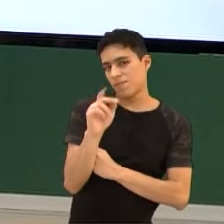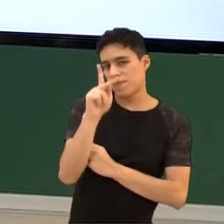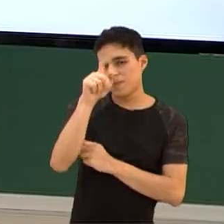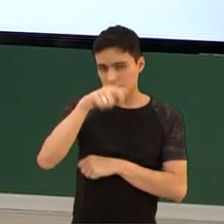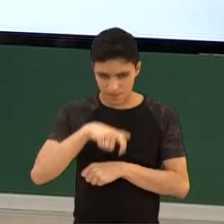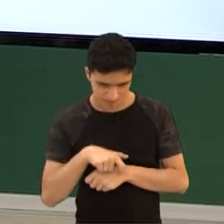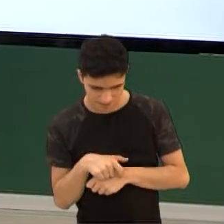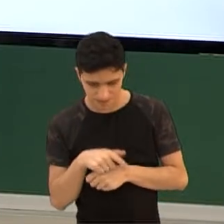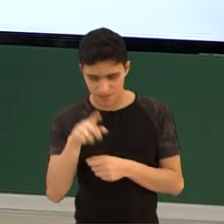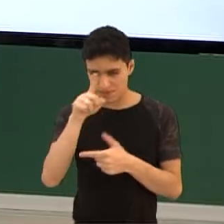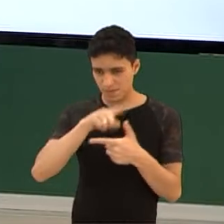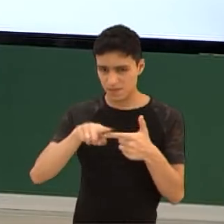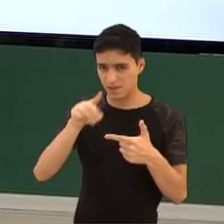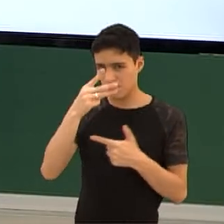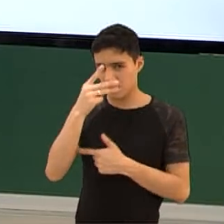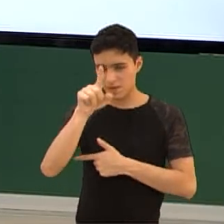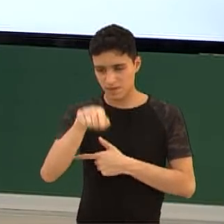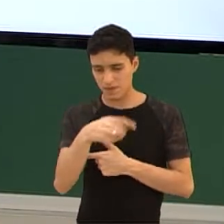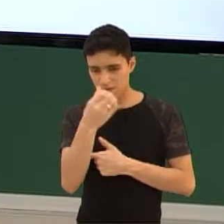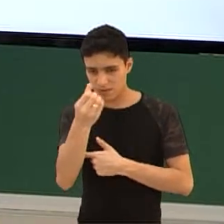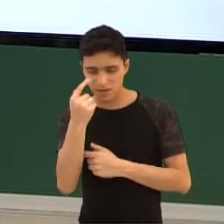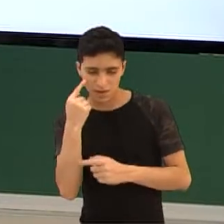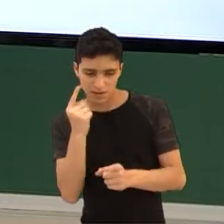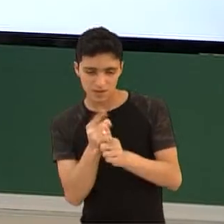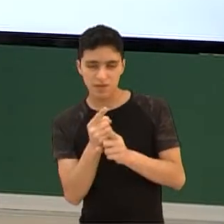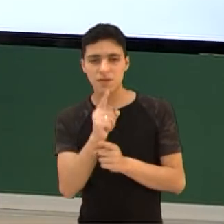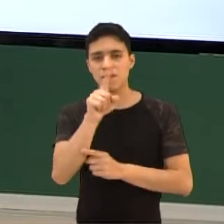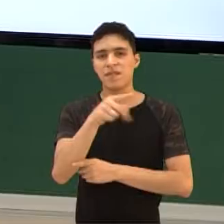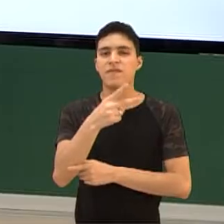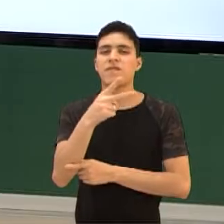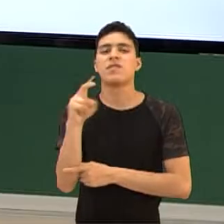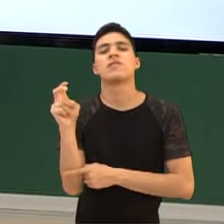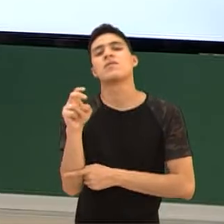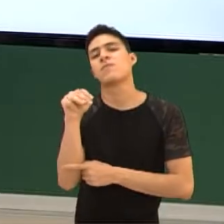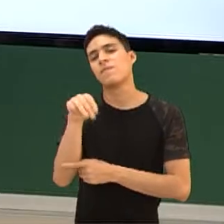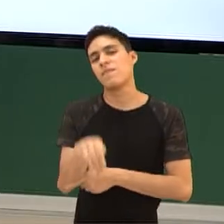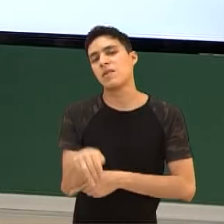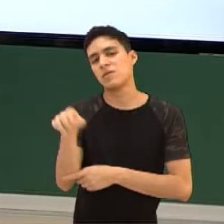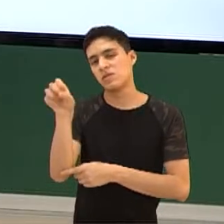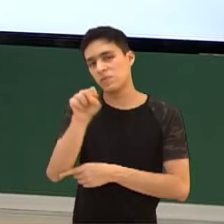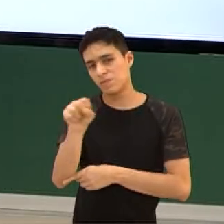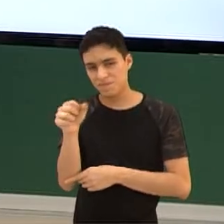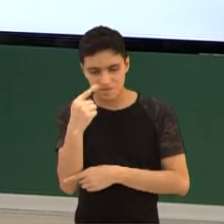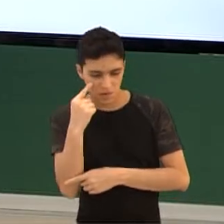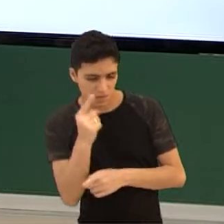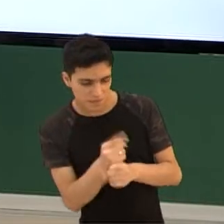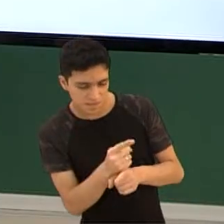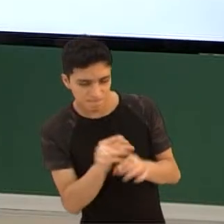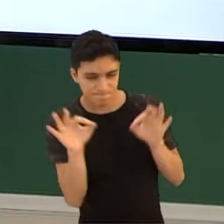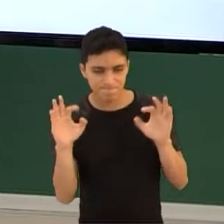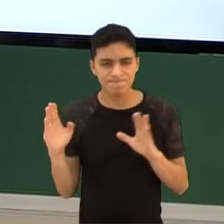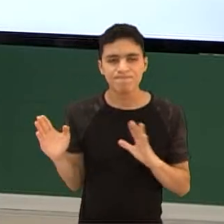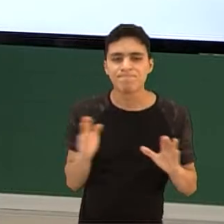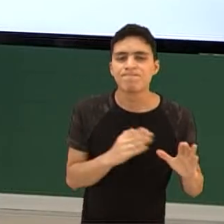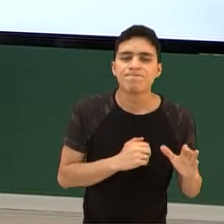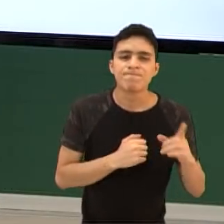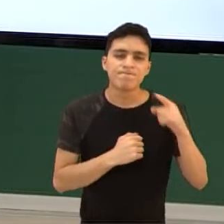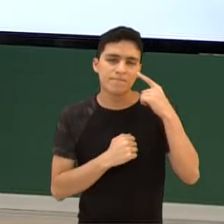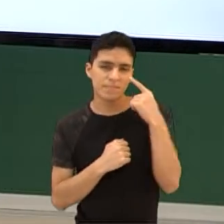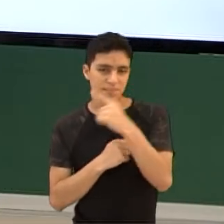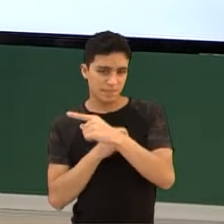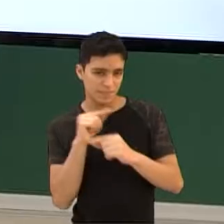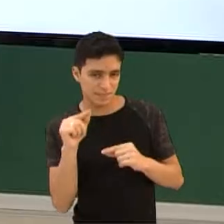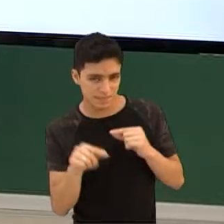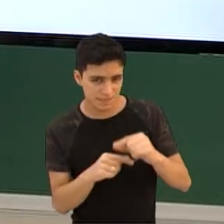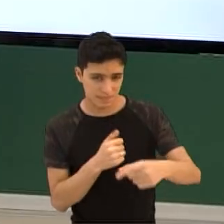dividi por 3,6 e eu achei a velocidade de 25 metros por segundo. O que a gente vai ver aqui, pessoal?